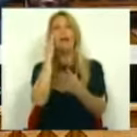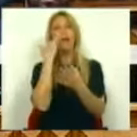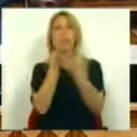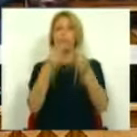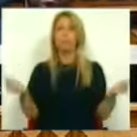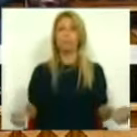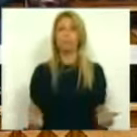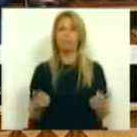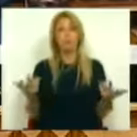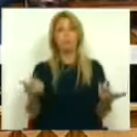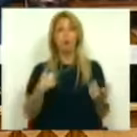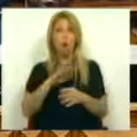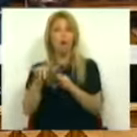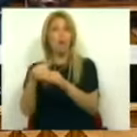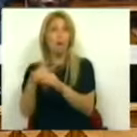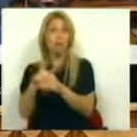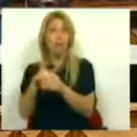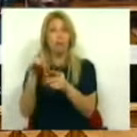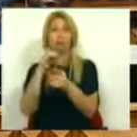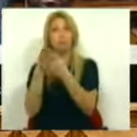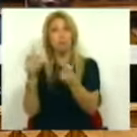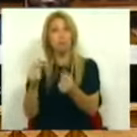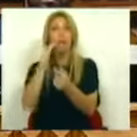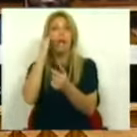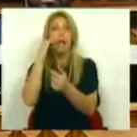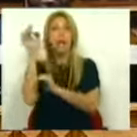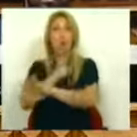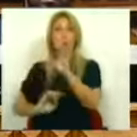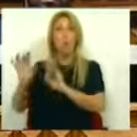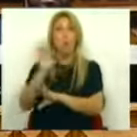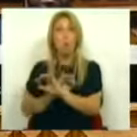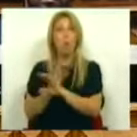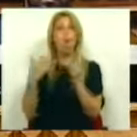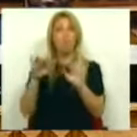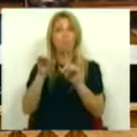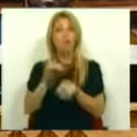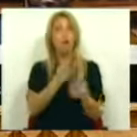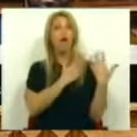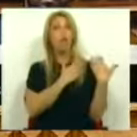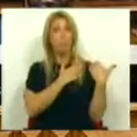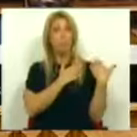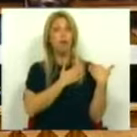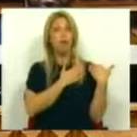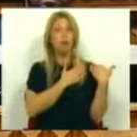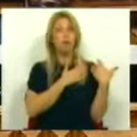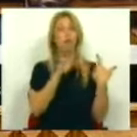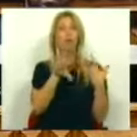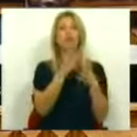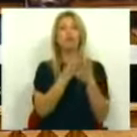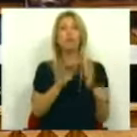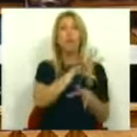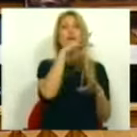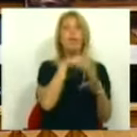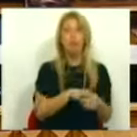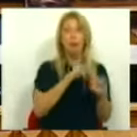das soluções a nível europeu, ou se quisermos mesmo antes disso, nós somos responsáveis pelas soluções internas, pelas reformas